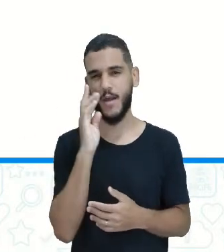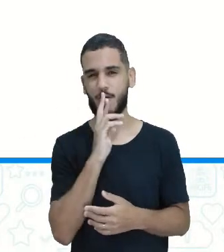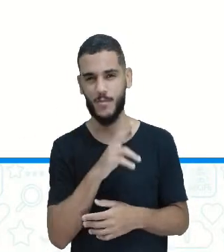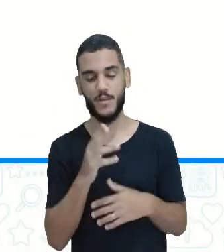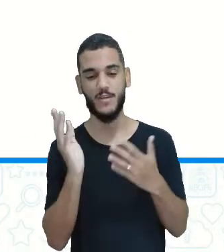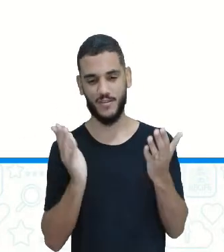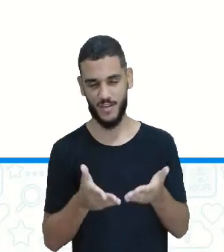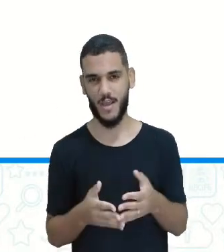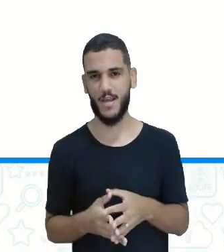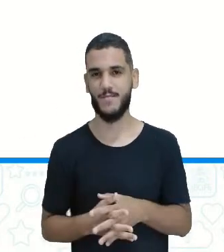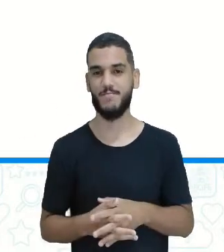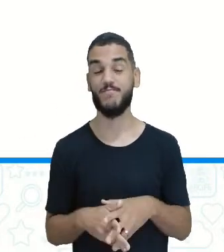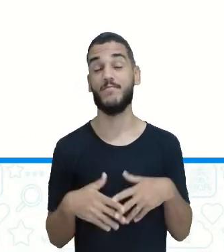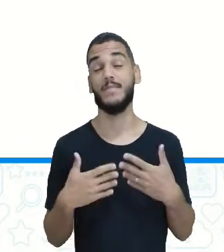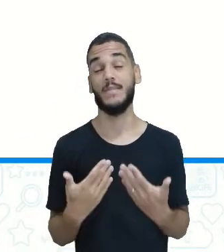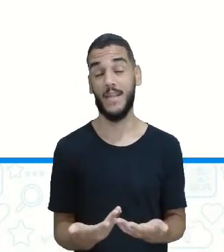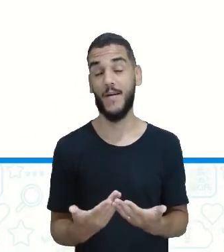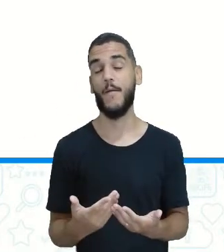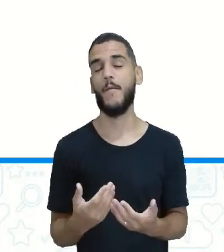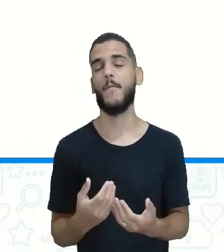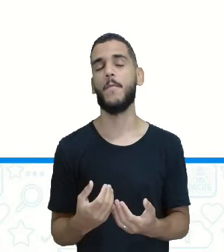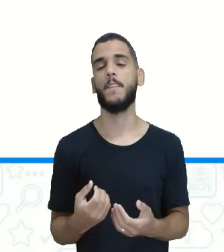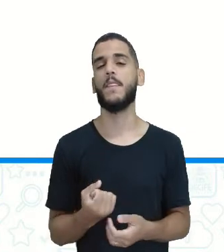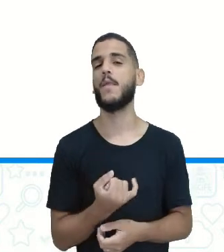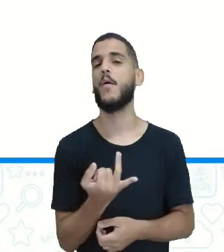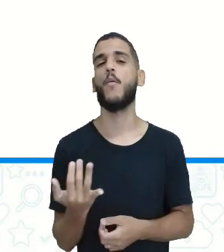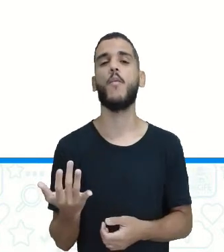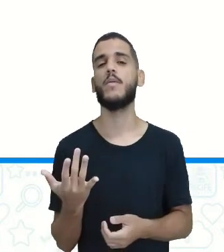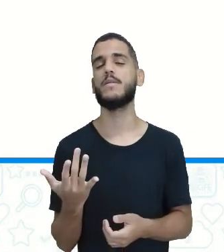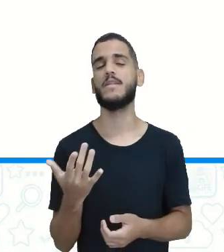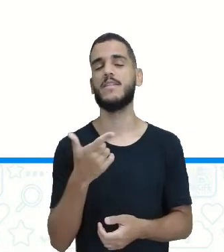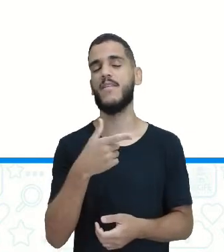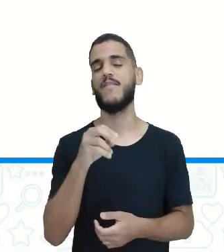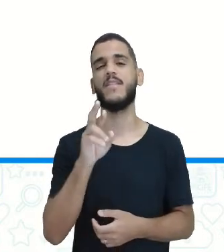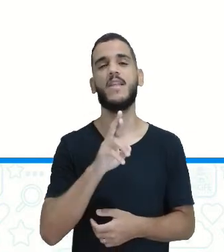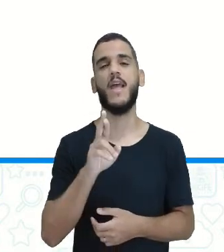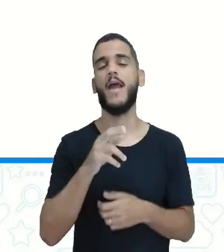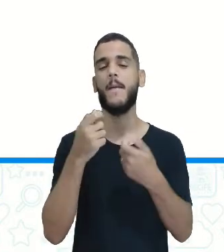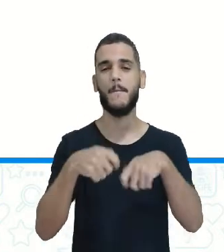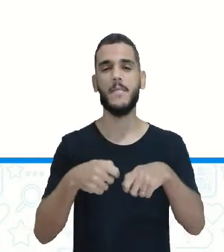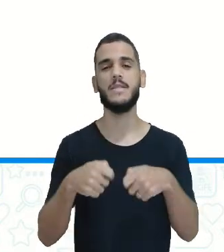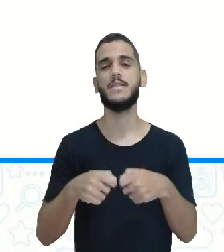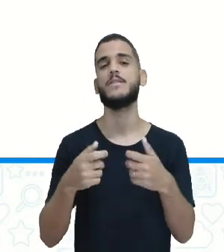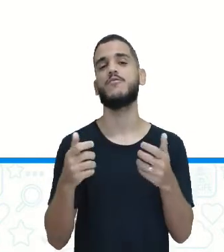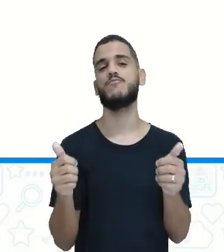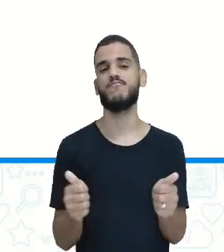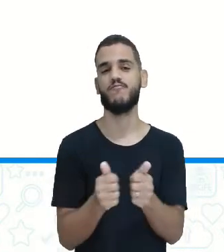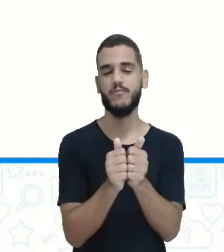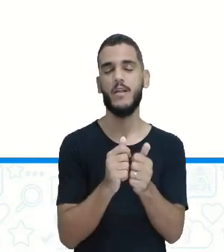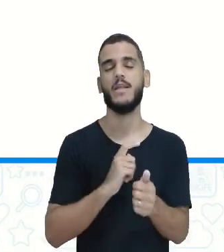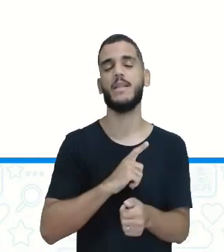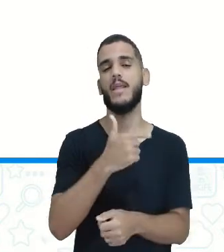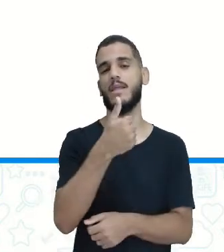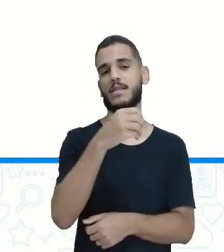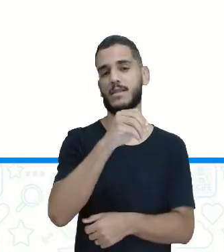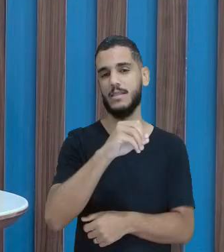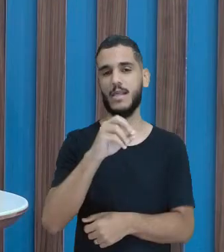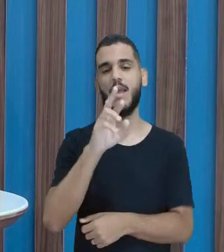cédulas de R$ 20 eu preciso juntar para ter exatamente R$ 100? E aí, professora